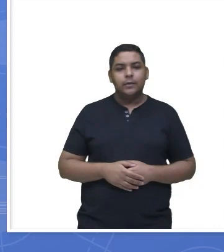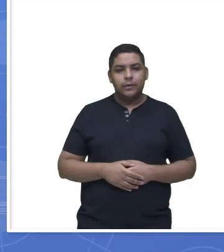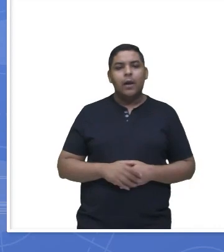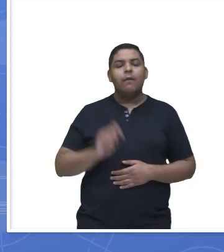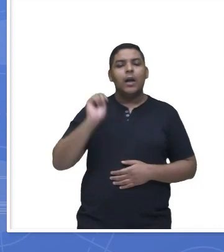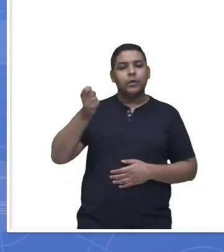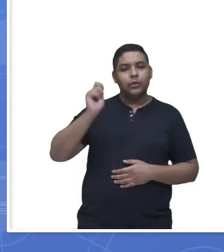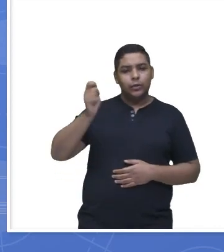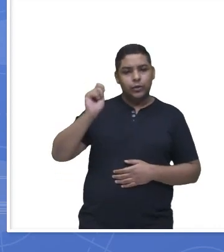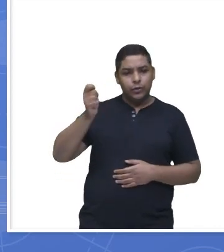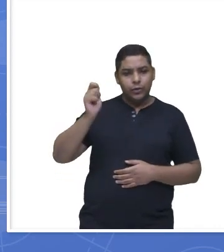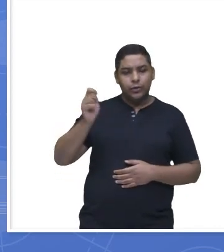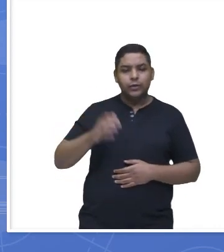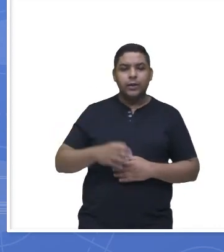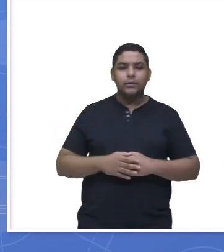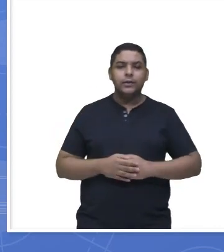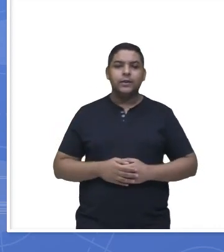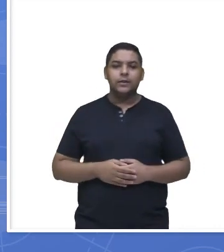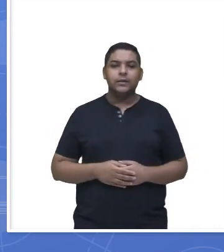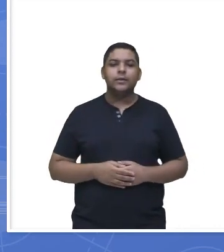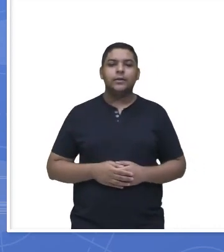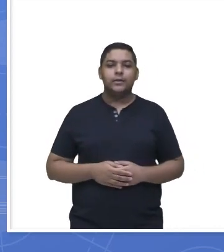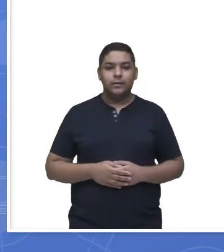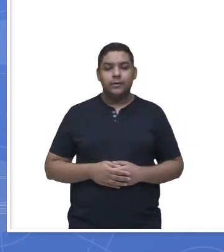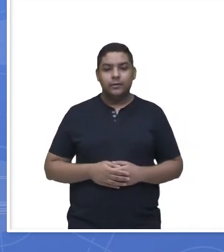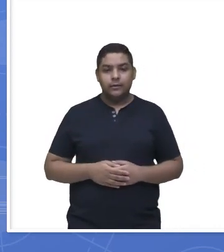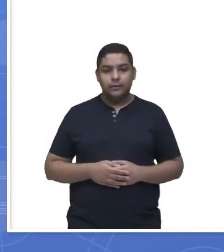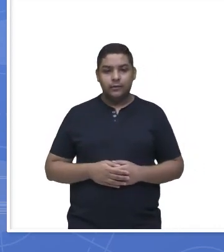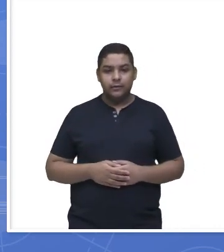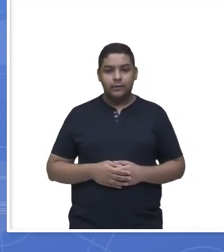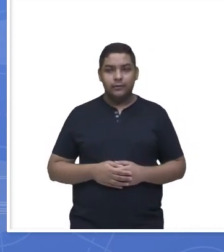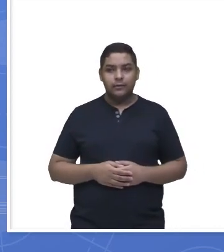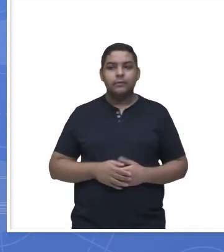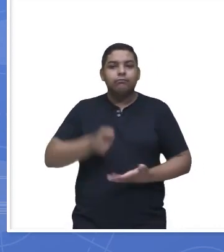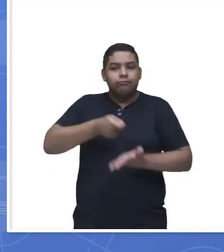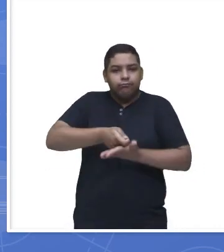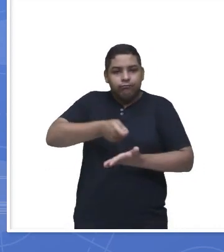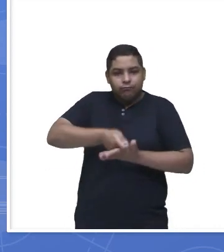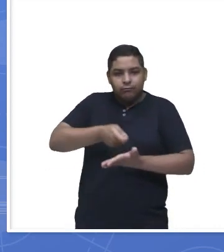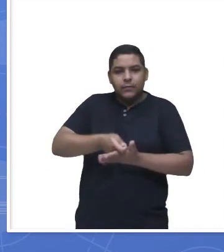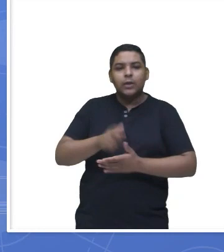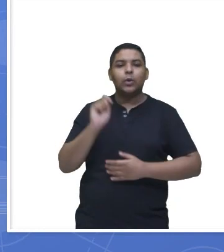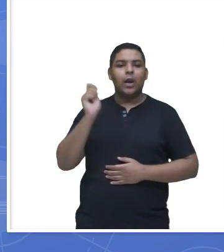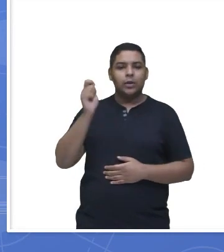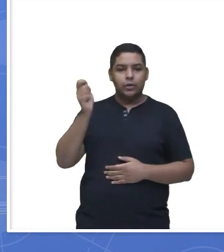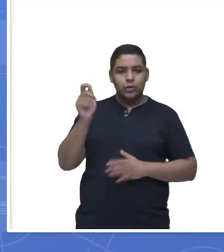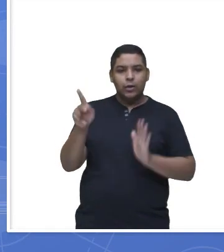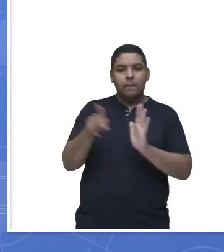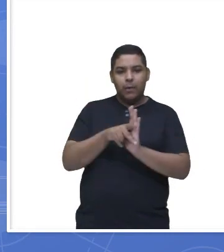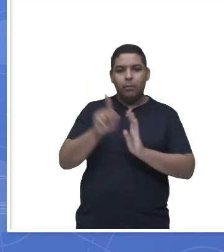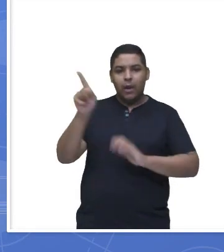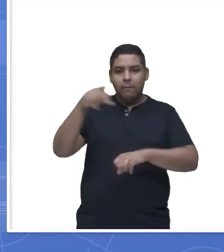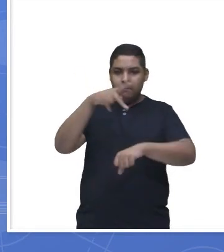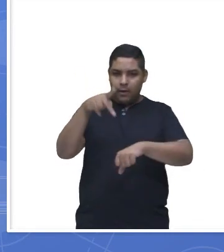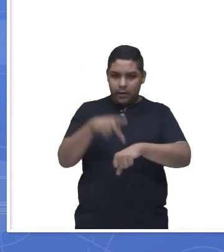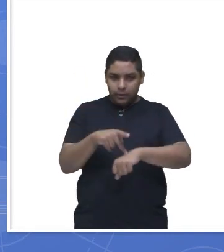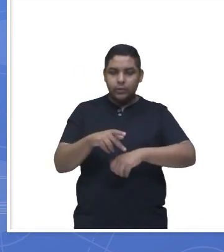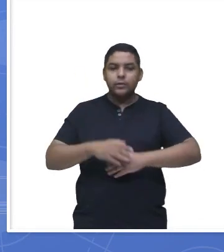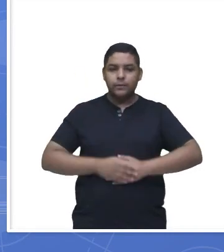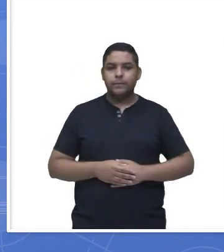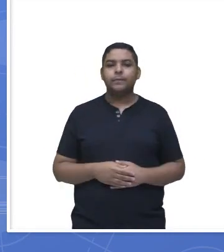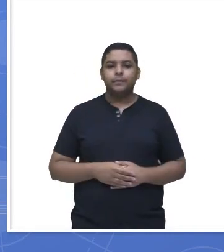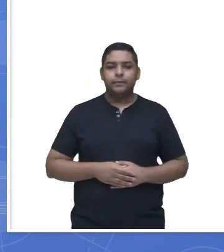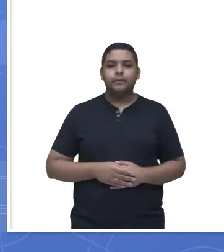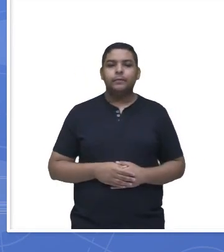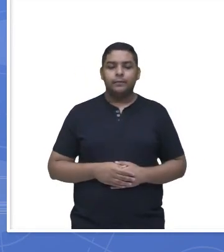Argentina. E aí ele apresentou várias palavras que são heterotônicas, né? A Paloma, ela colocou